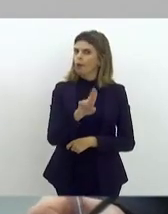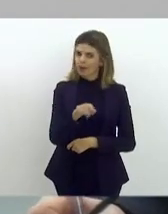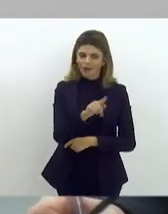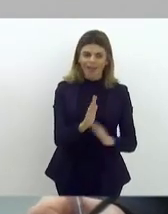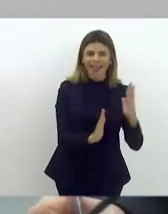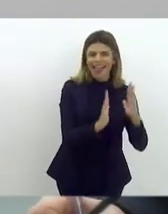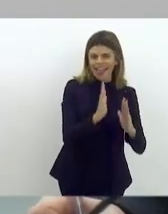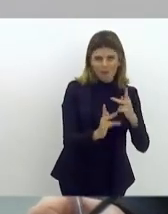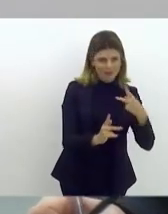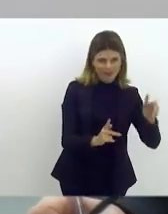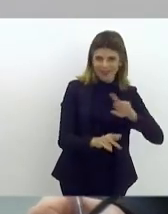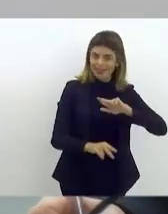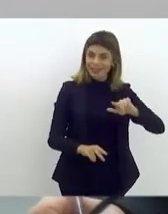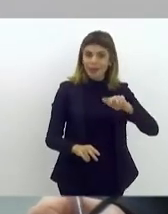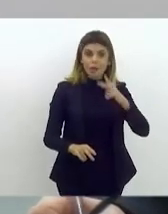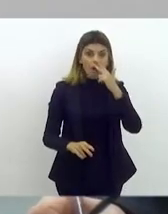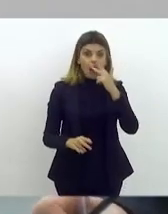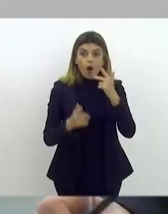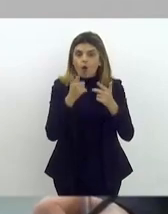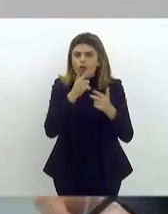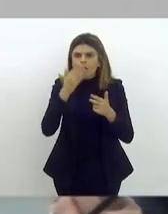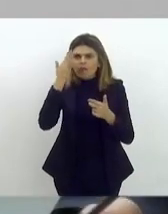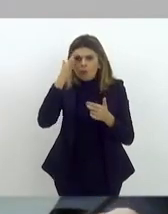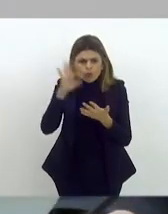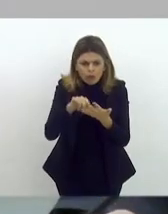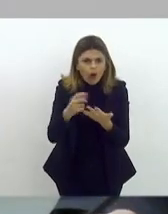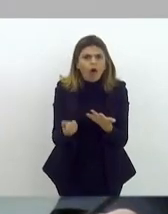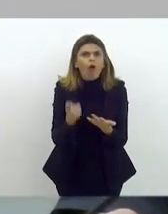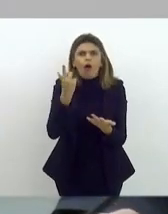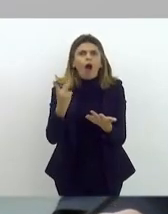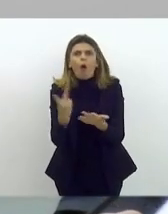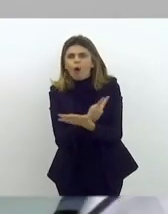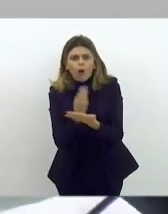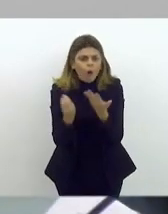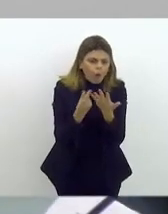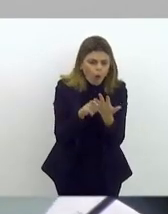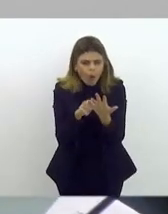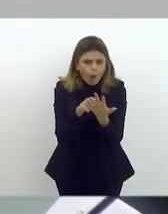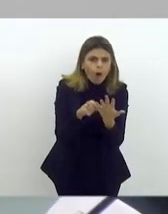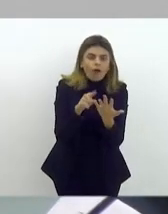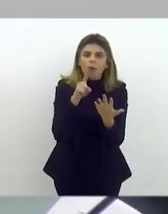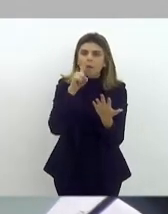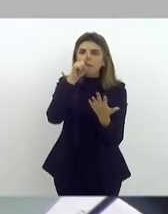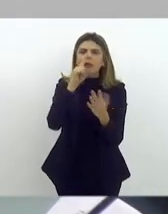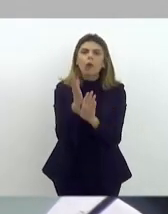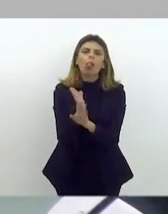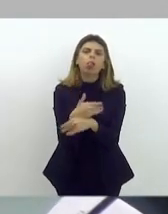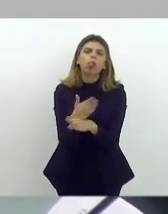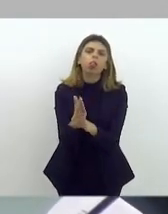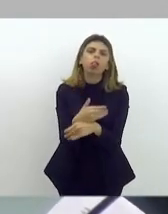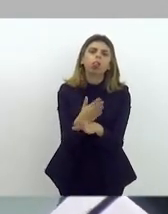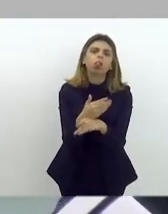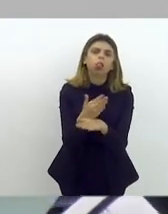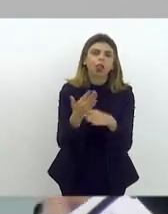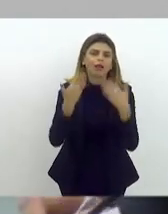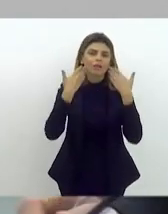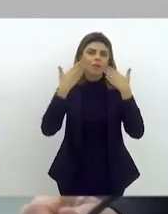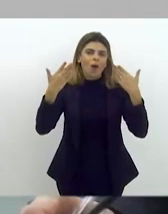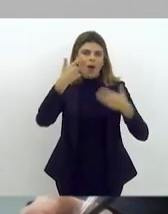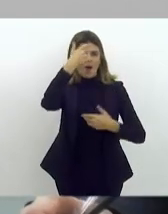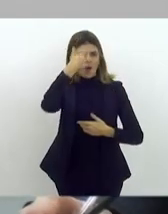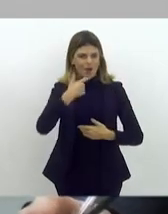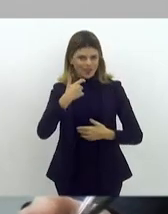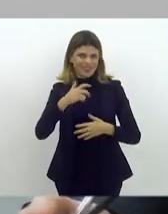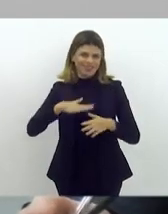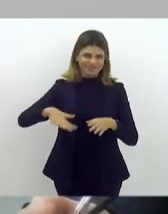era delas elas não consegue compreender menos ainda menos o perigo que elas estão sendo expostas ali nas